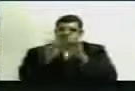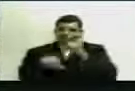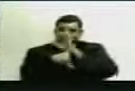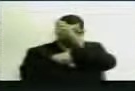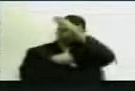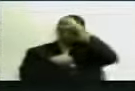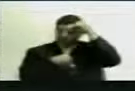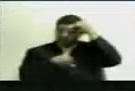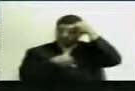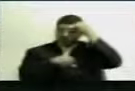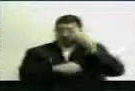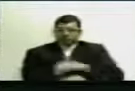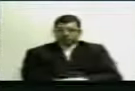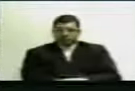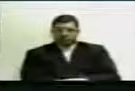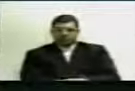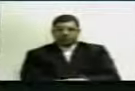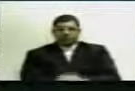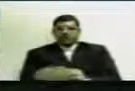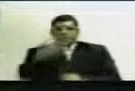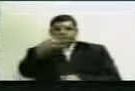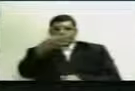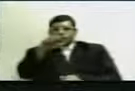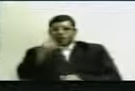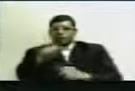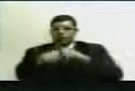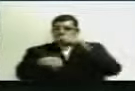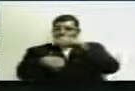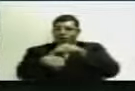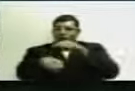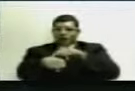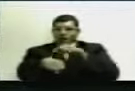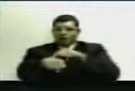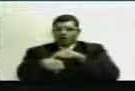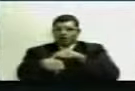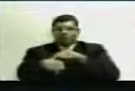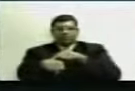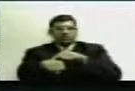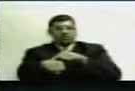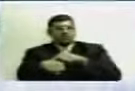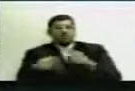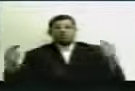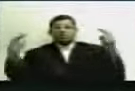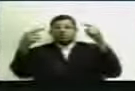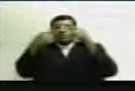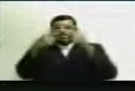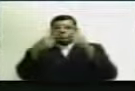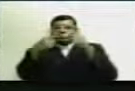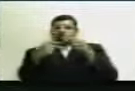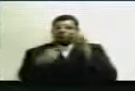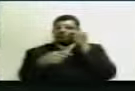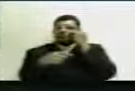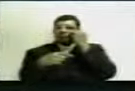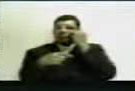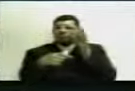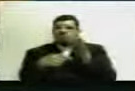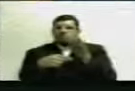do Estado em 48 horas com o objetivo de um